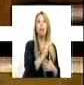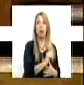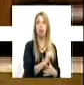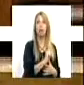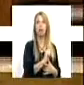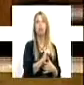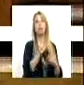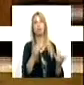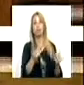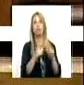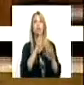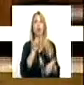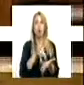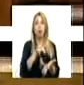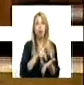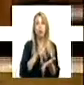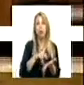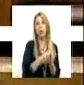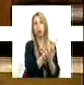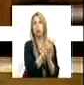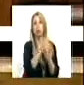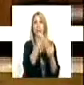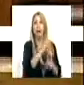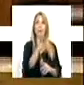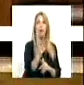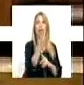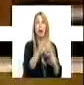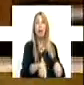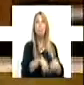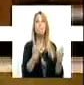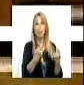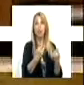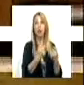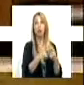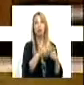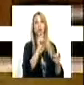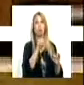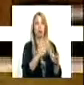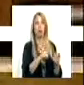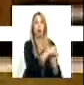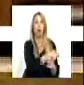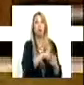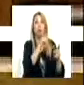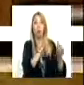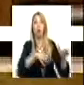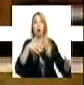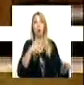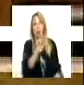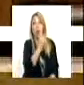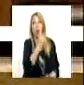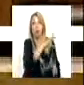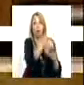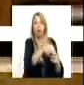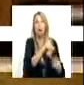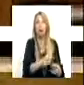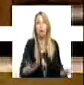posições conjuntas assinadas com três partidos com representação parlamentar, entre os quais o PEV, é importante porque